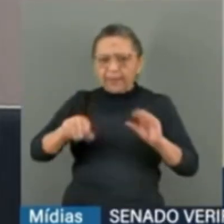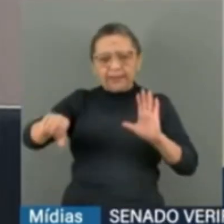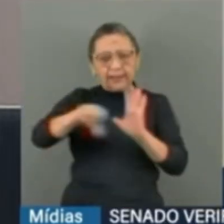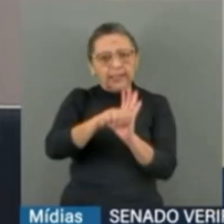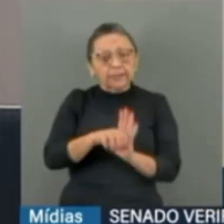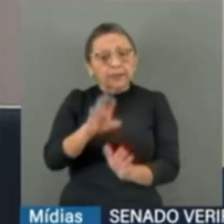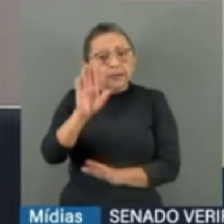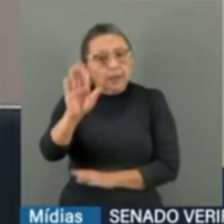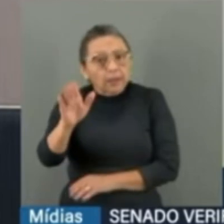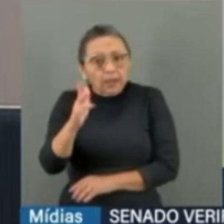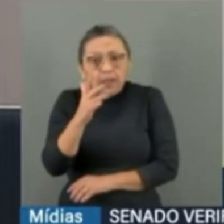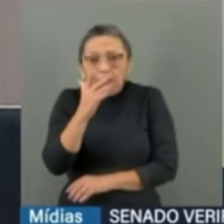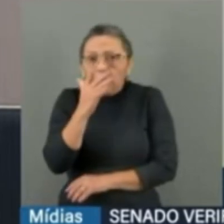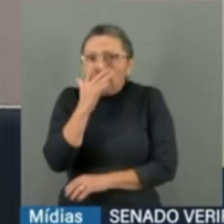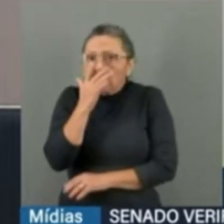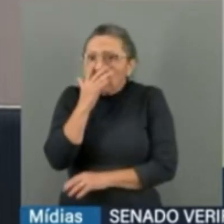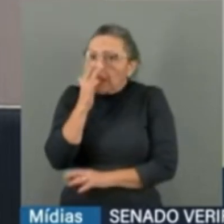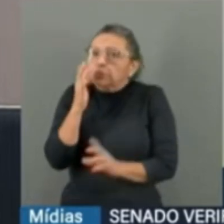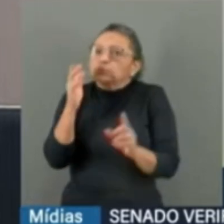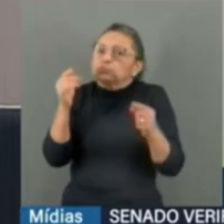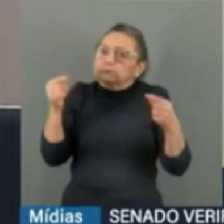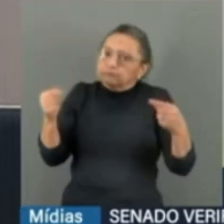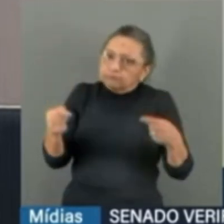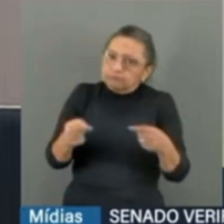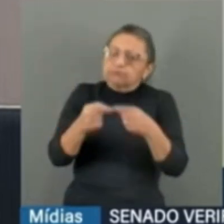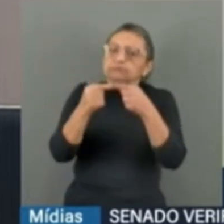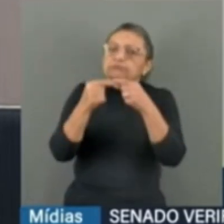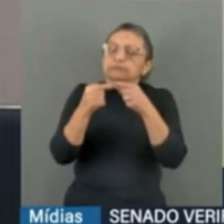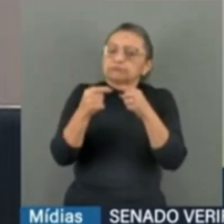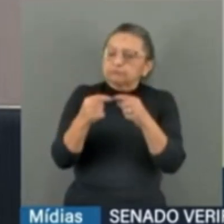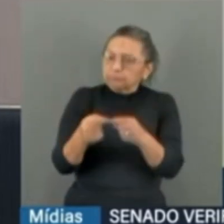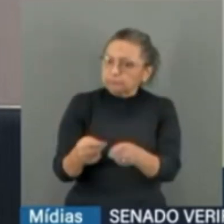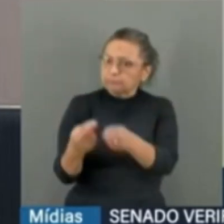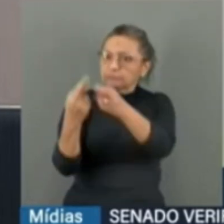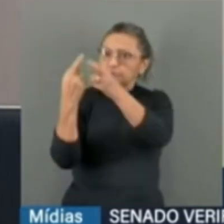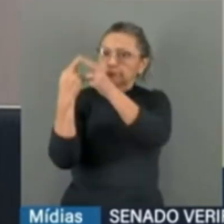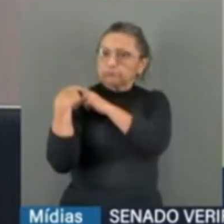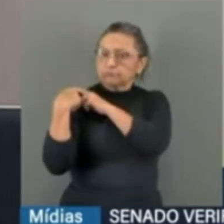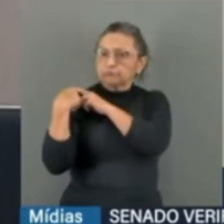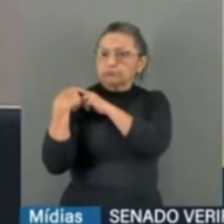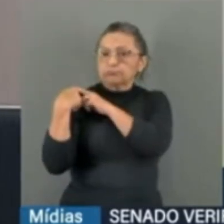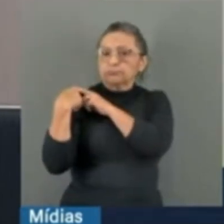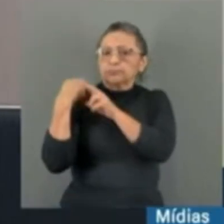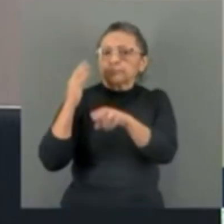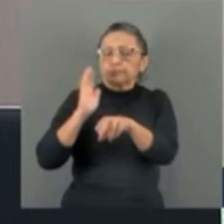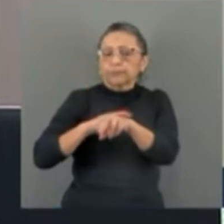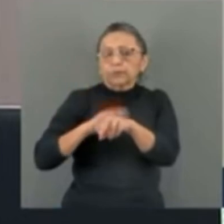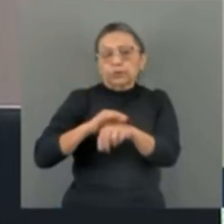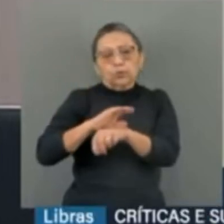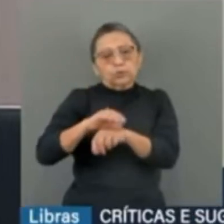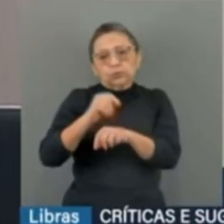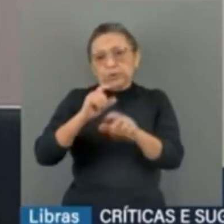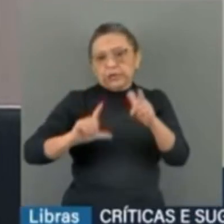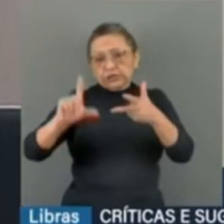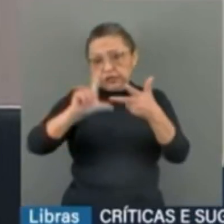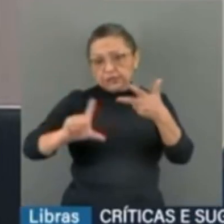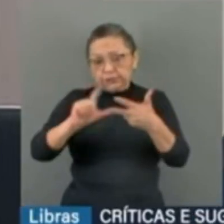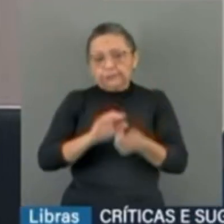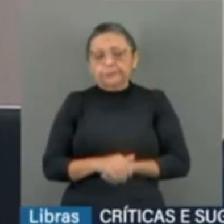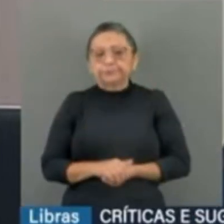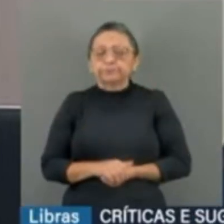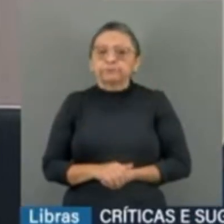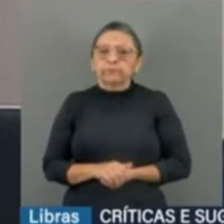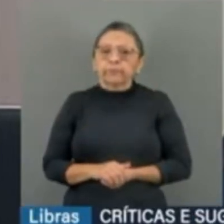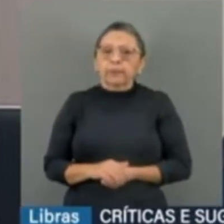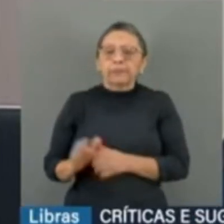está perfeitamente dentro das atribuições constitucionais do nosso legislativo. Com relação